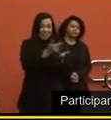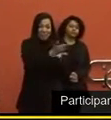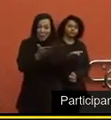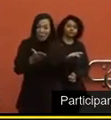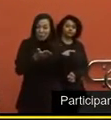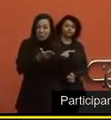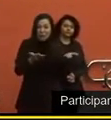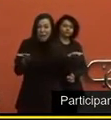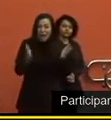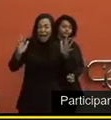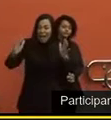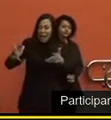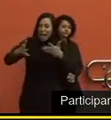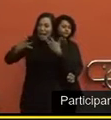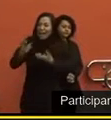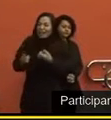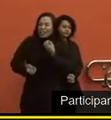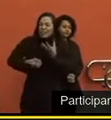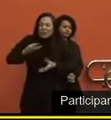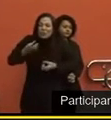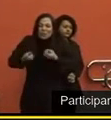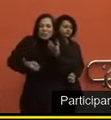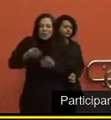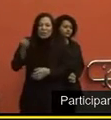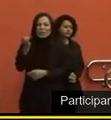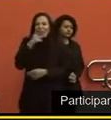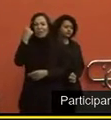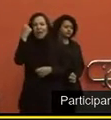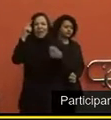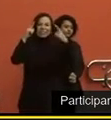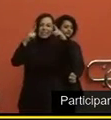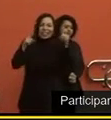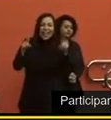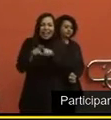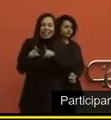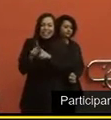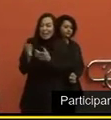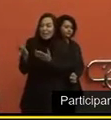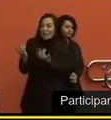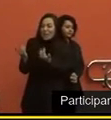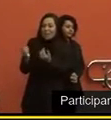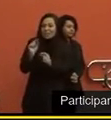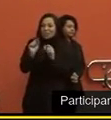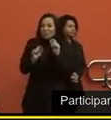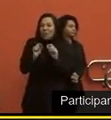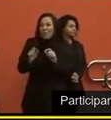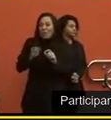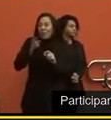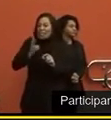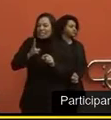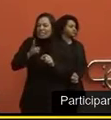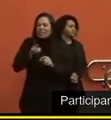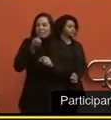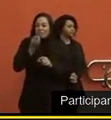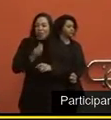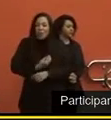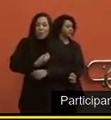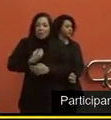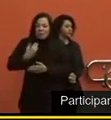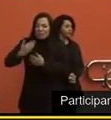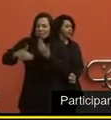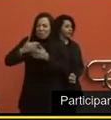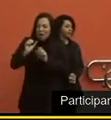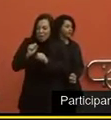é contemplado com o frescor de novas ideias e com o rejuvenescimento indispensável à sobrevivência e